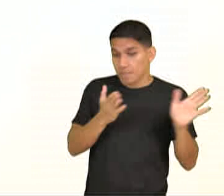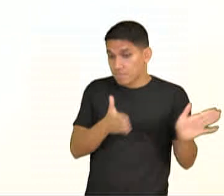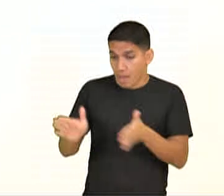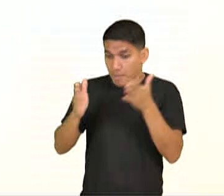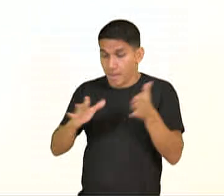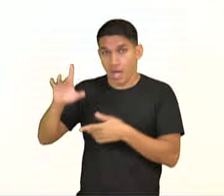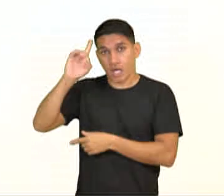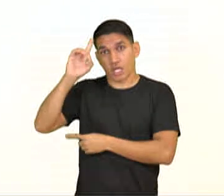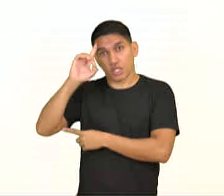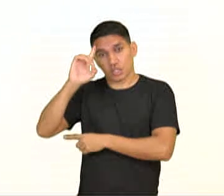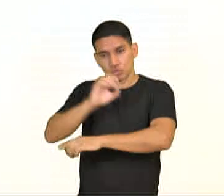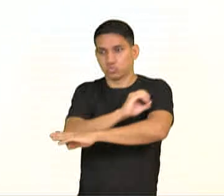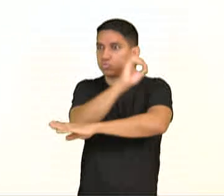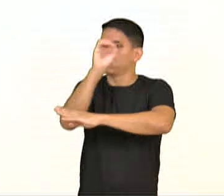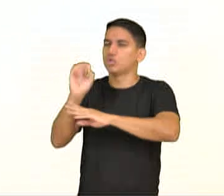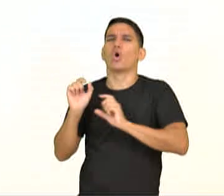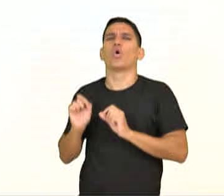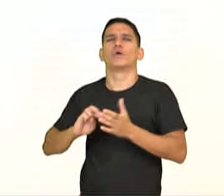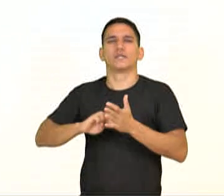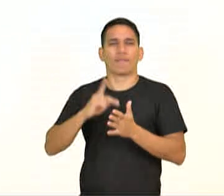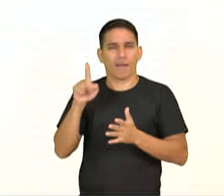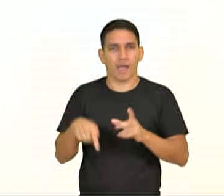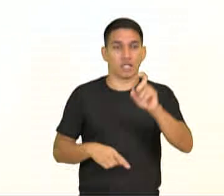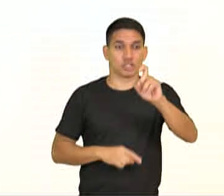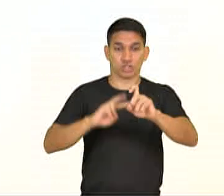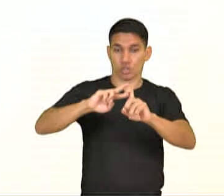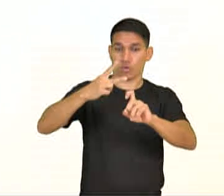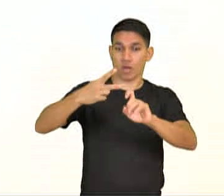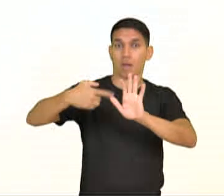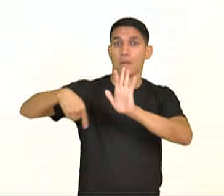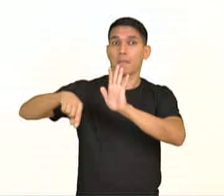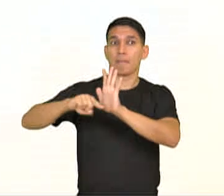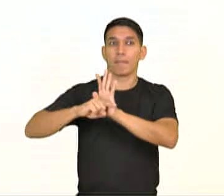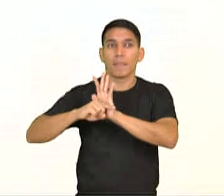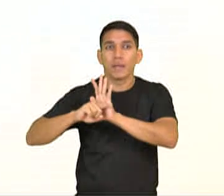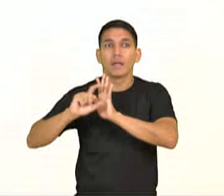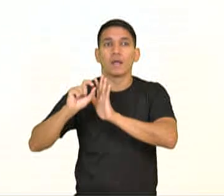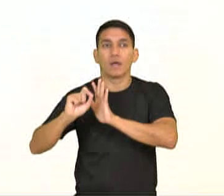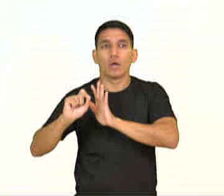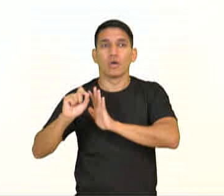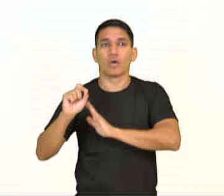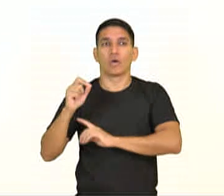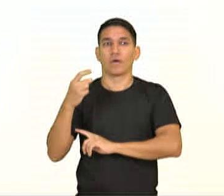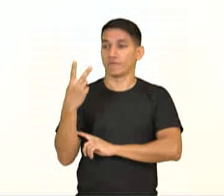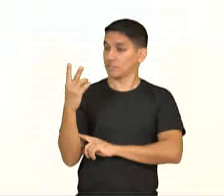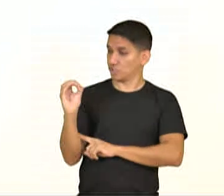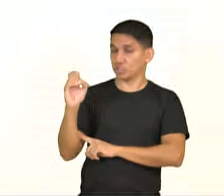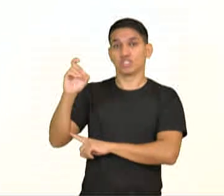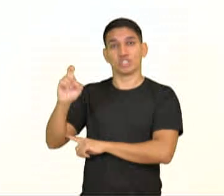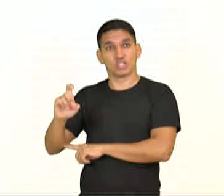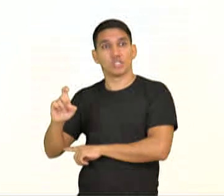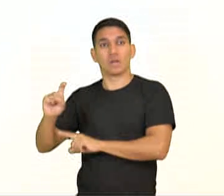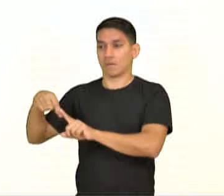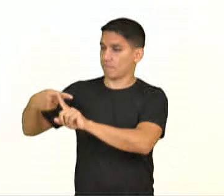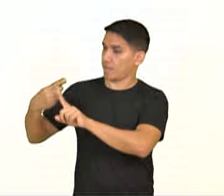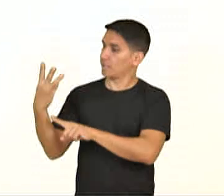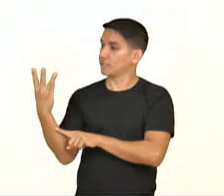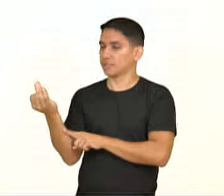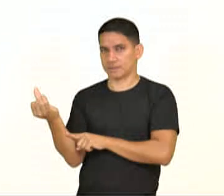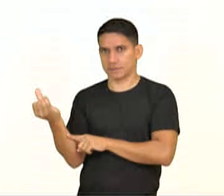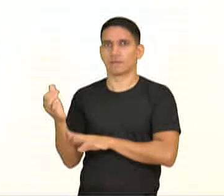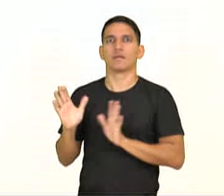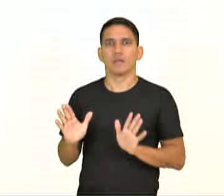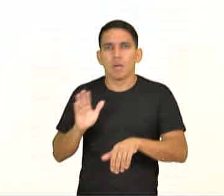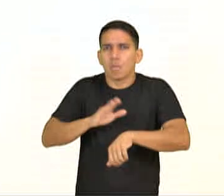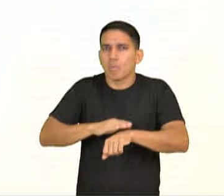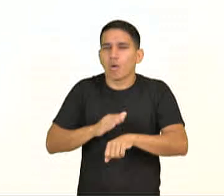diária é igual a x ao quadrado menos 20x mais 36. Ao participar de